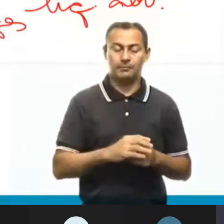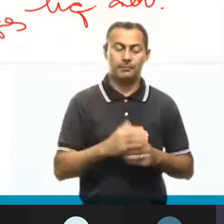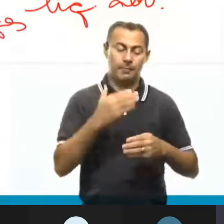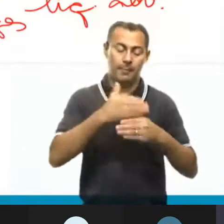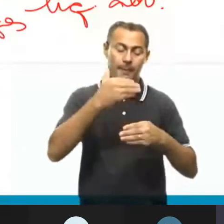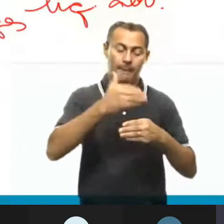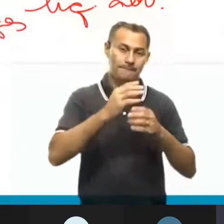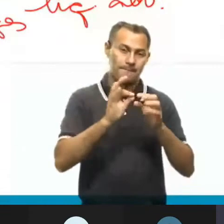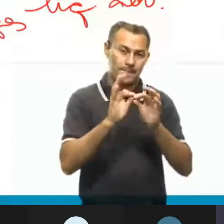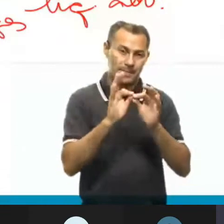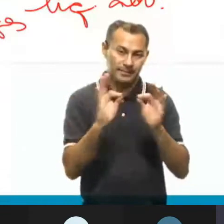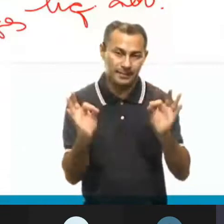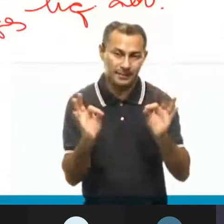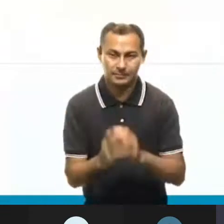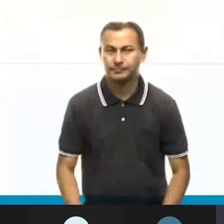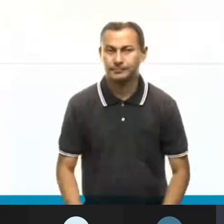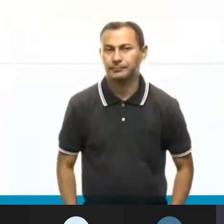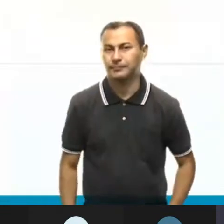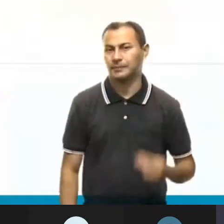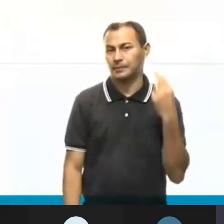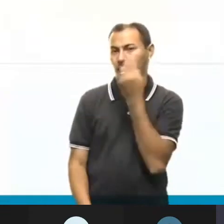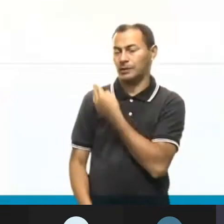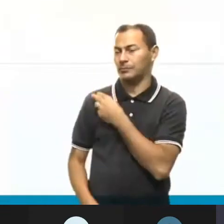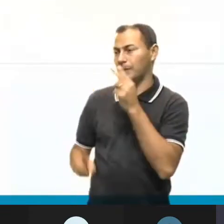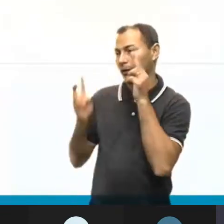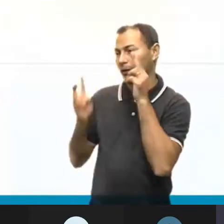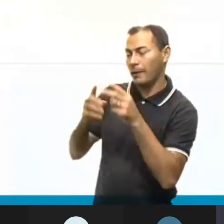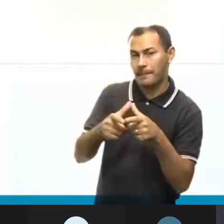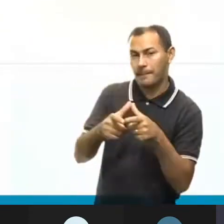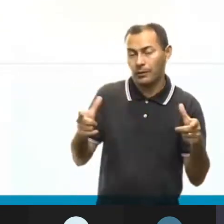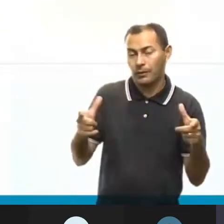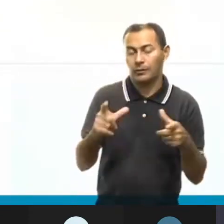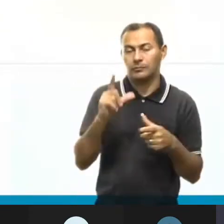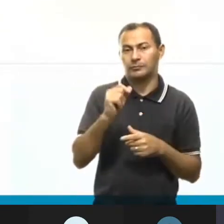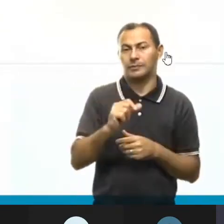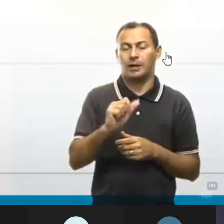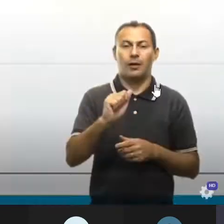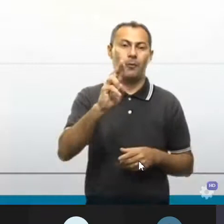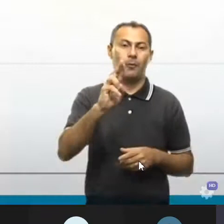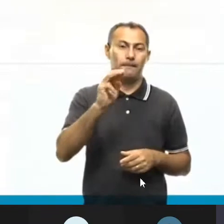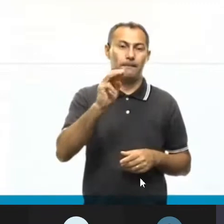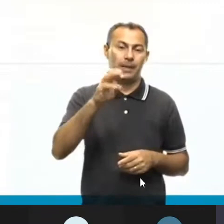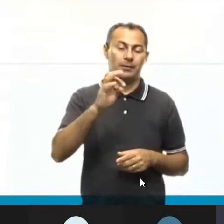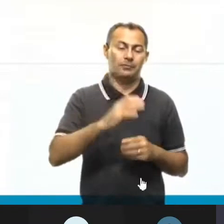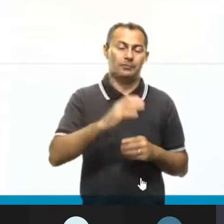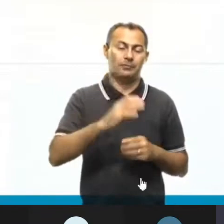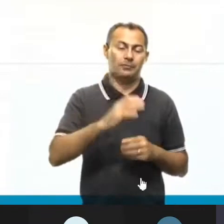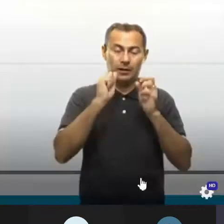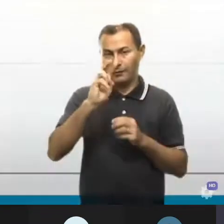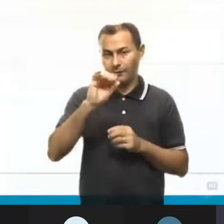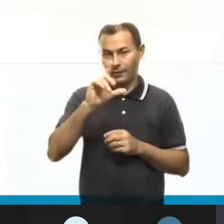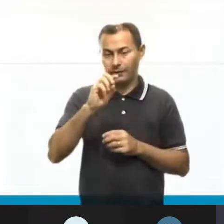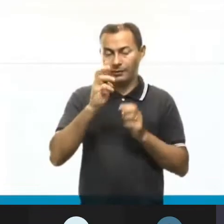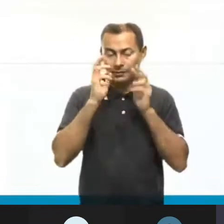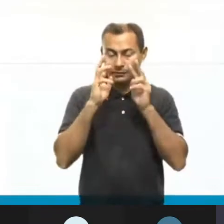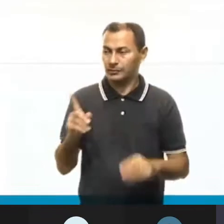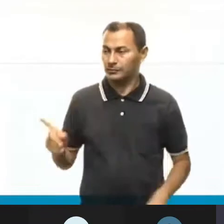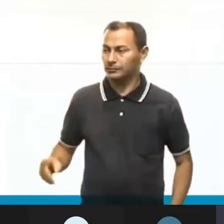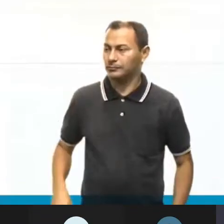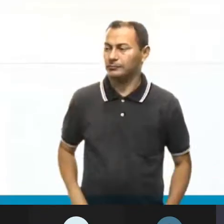essa parede bem fininha aí. Se a gente olhar aqui, ó, em maior aumento ainda, né, o nosso alvéolo, então a gente está olhando